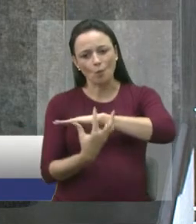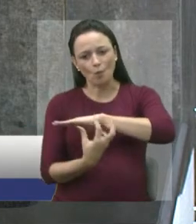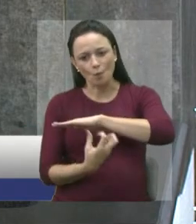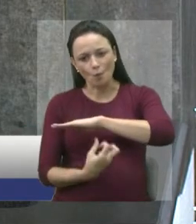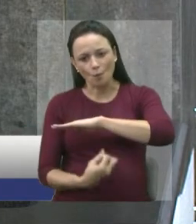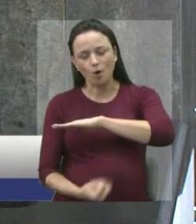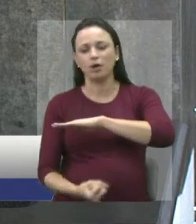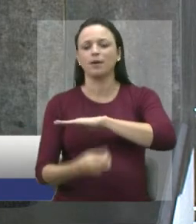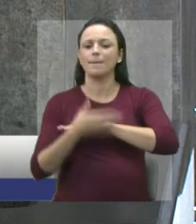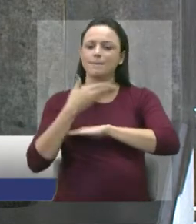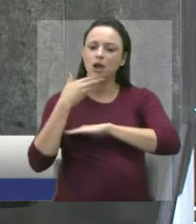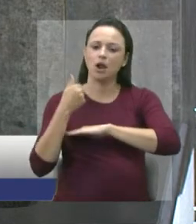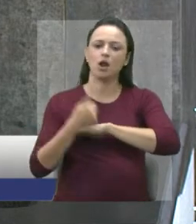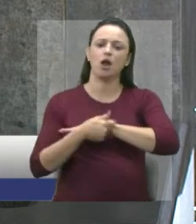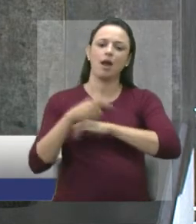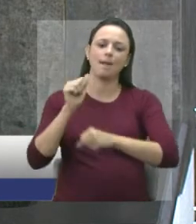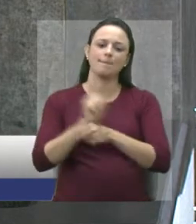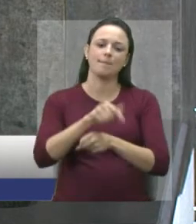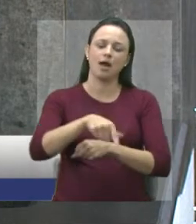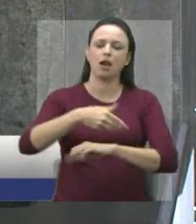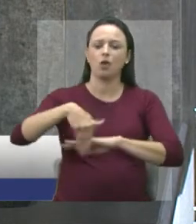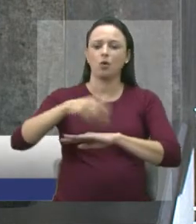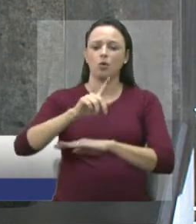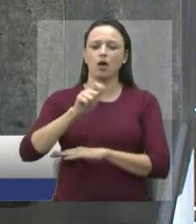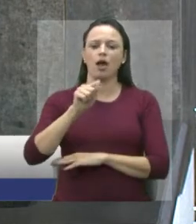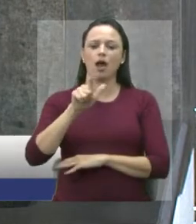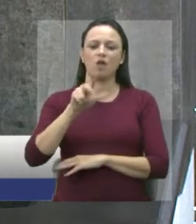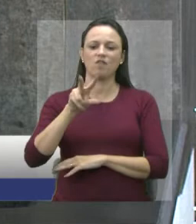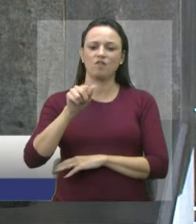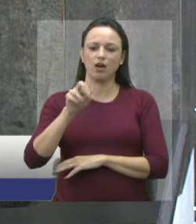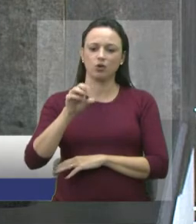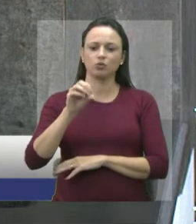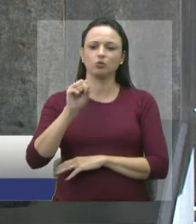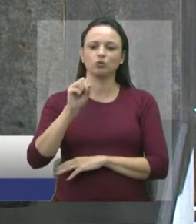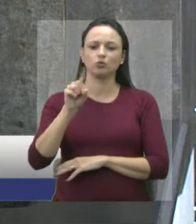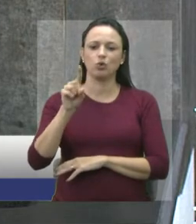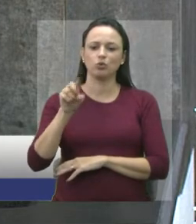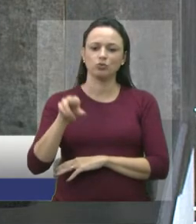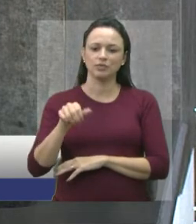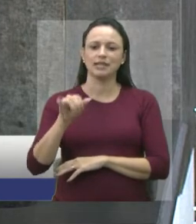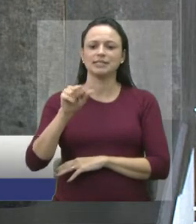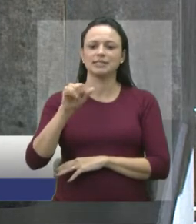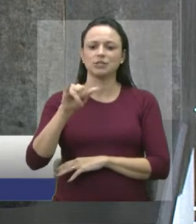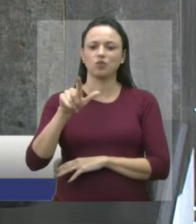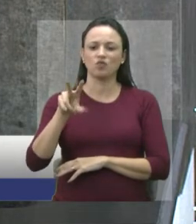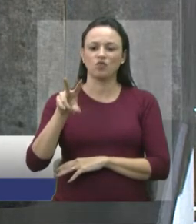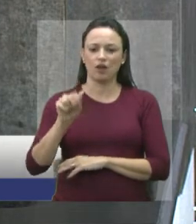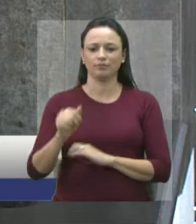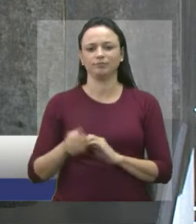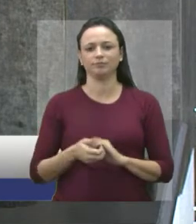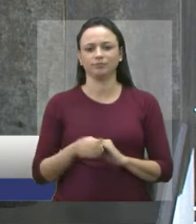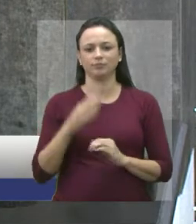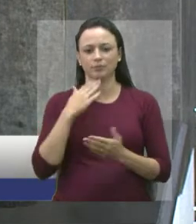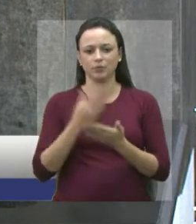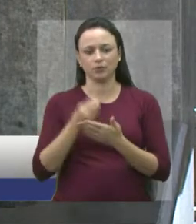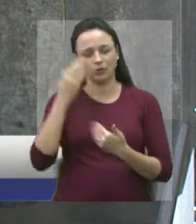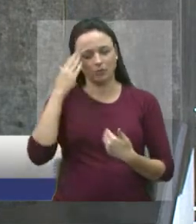acabando parando aí na rua Álvaro Souza e Silva. Então esse é o nosso pedido, senhor presidente. Muito